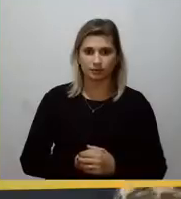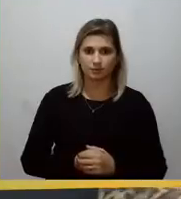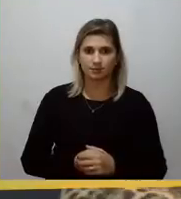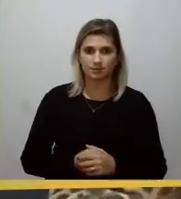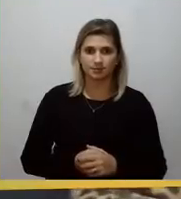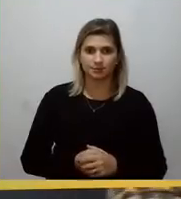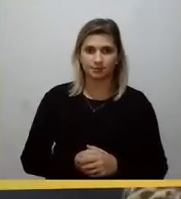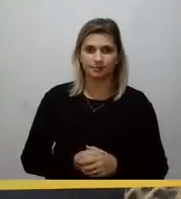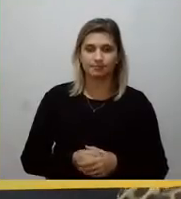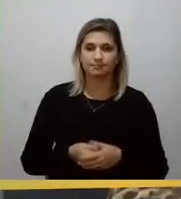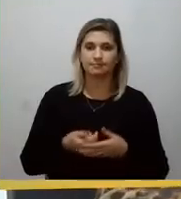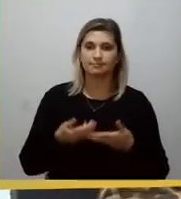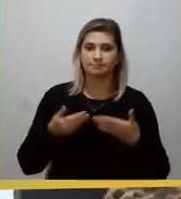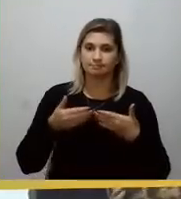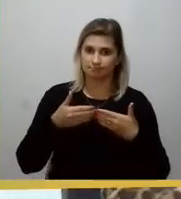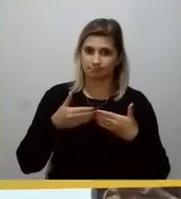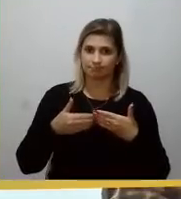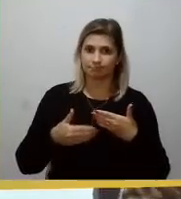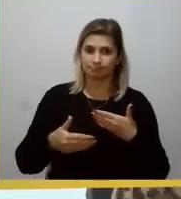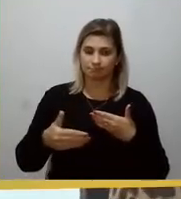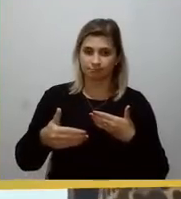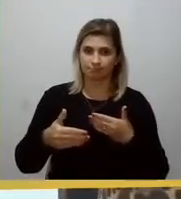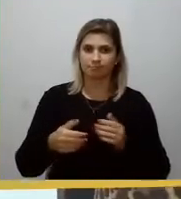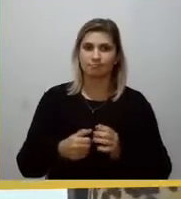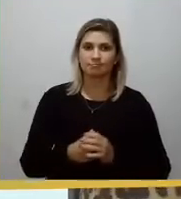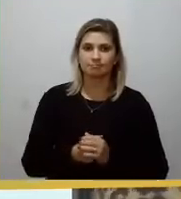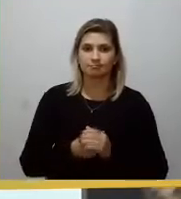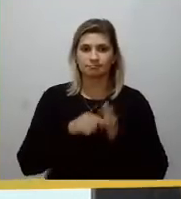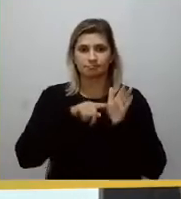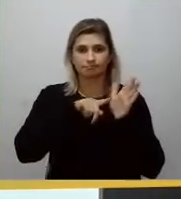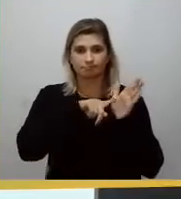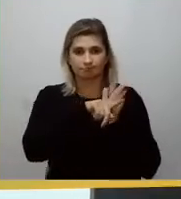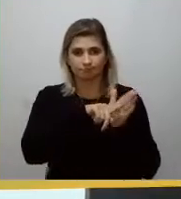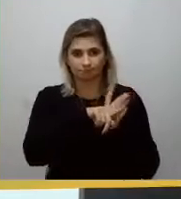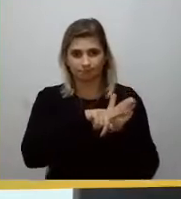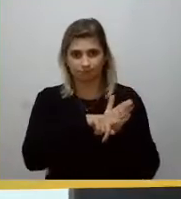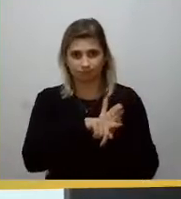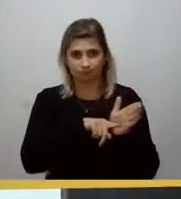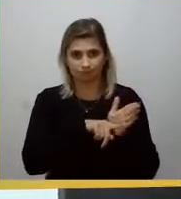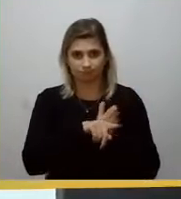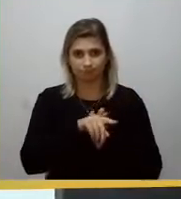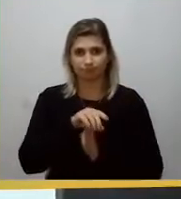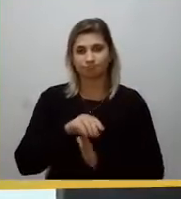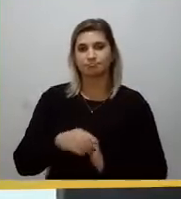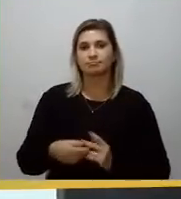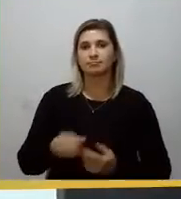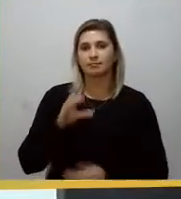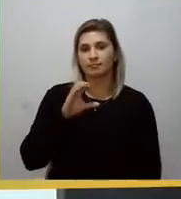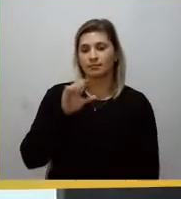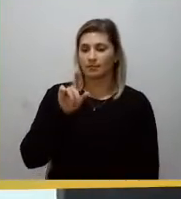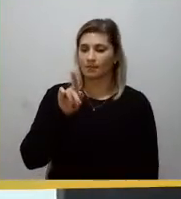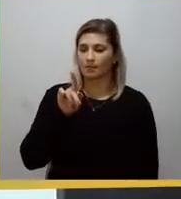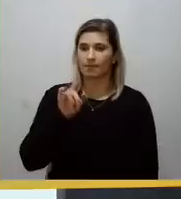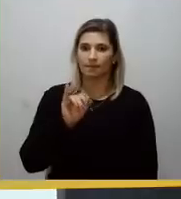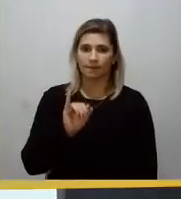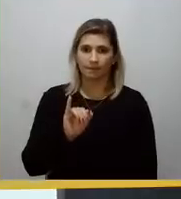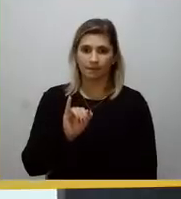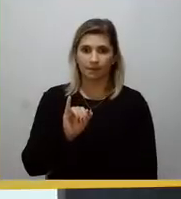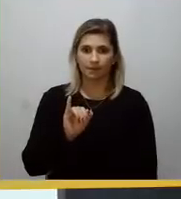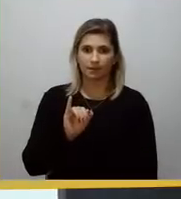Dando prosseguimento às oitivas relacionadas à nossa CPI,